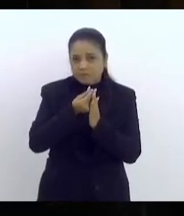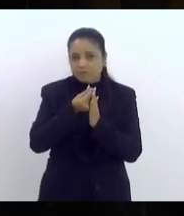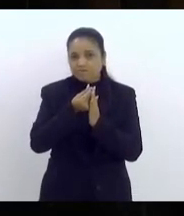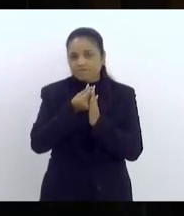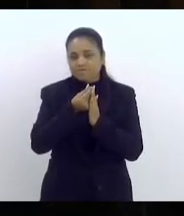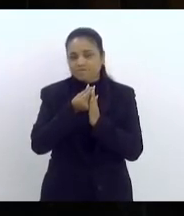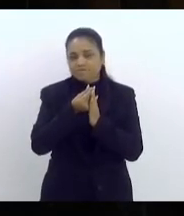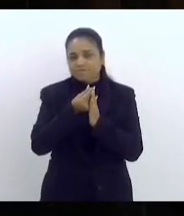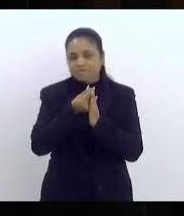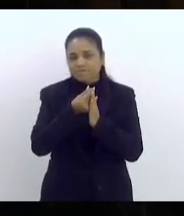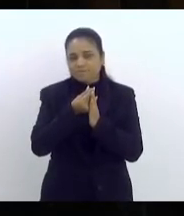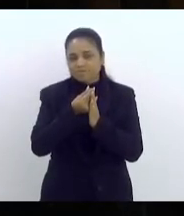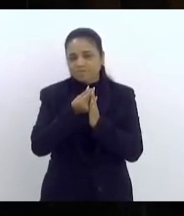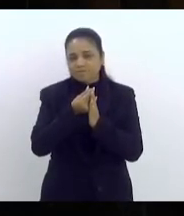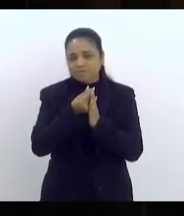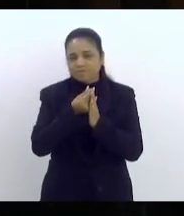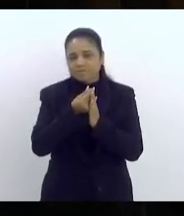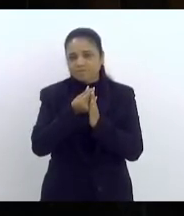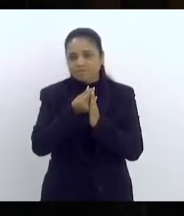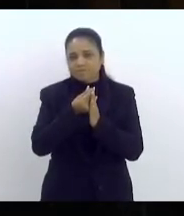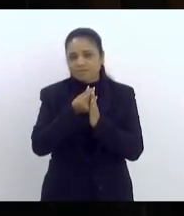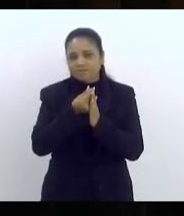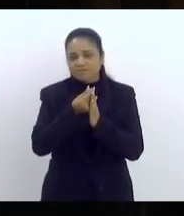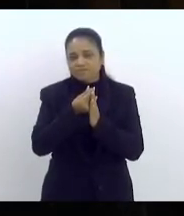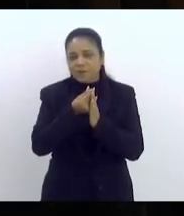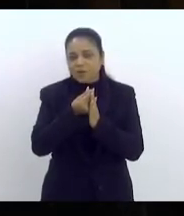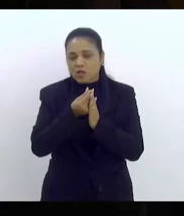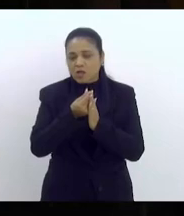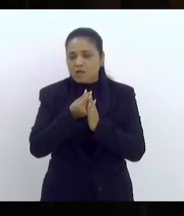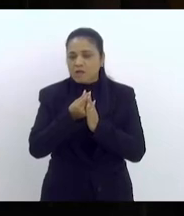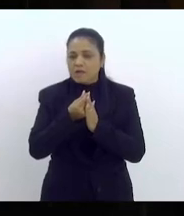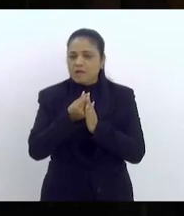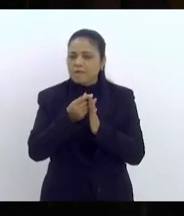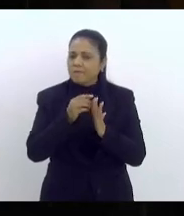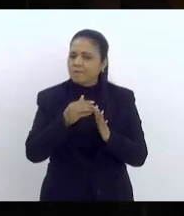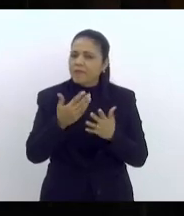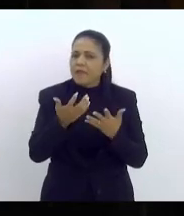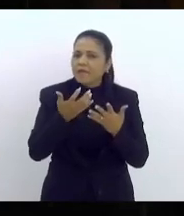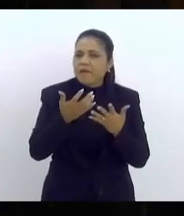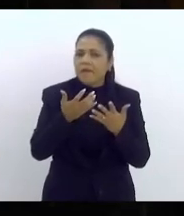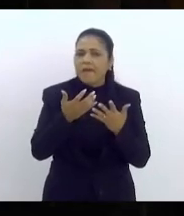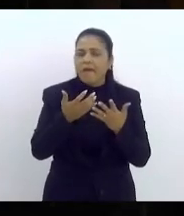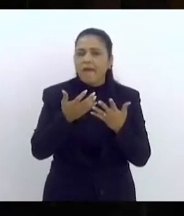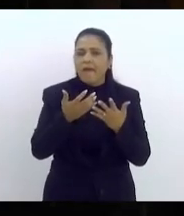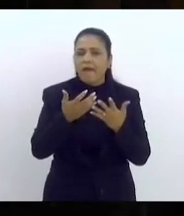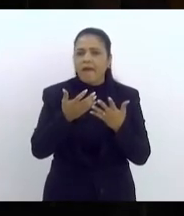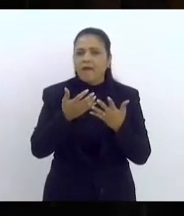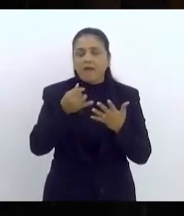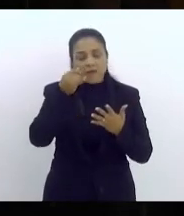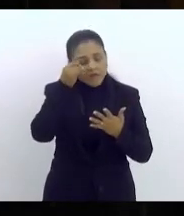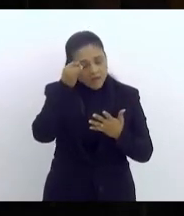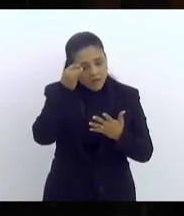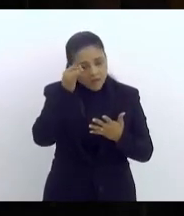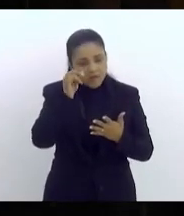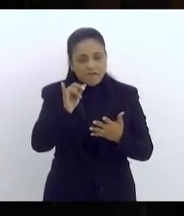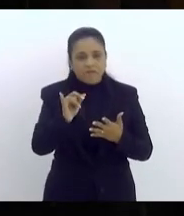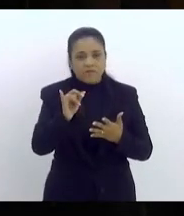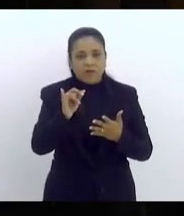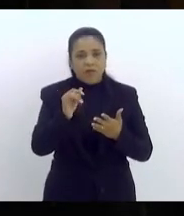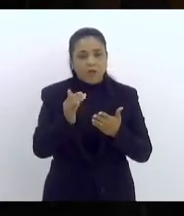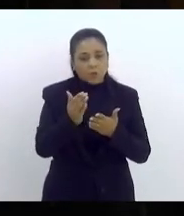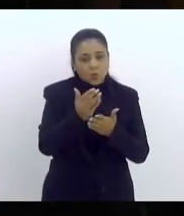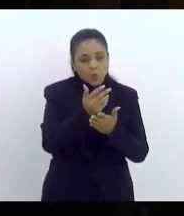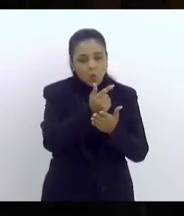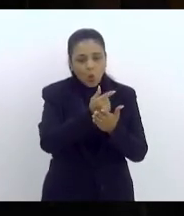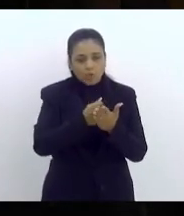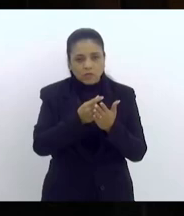procura deixar de ser uma peça de ficção eu acho que é função dos parlamentos evitarem que os orçamentos se tornem uma